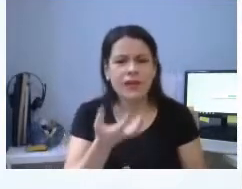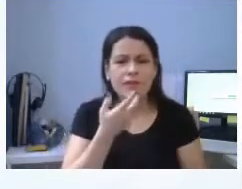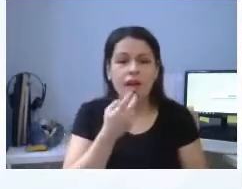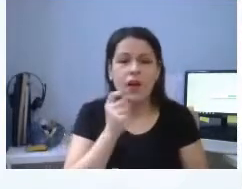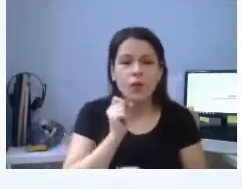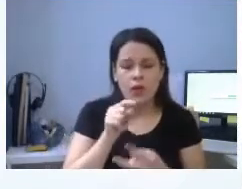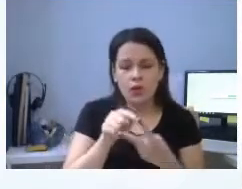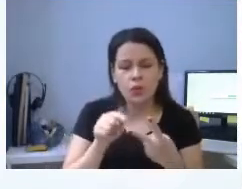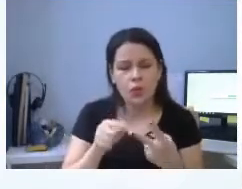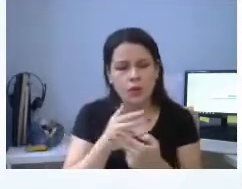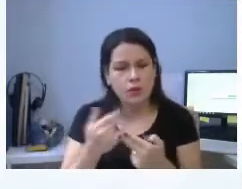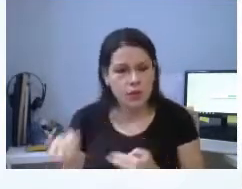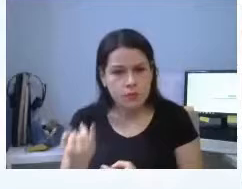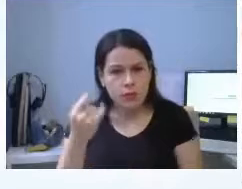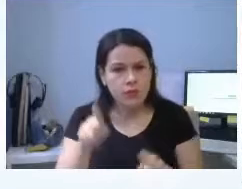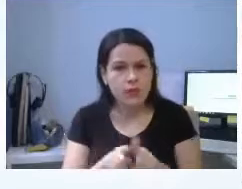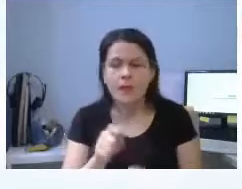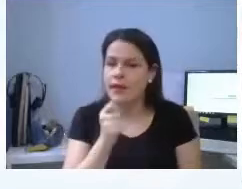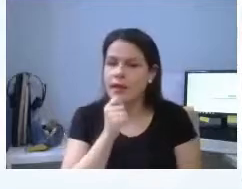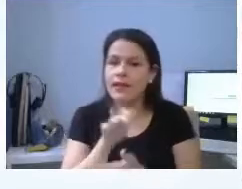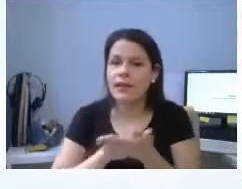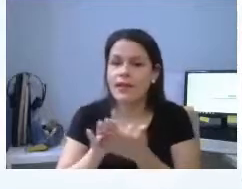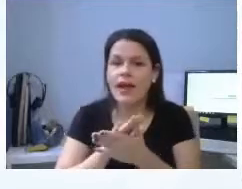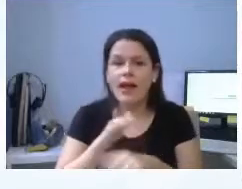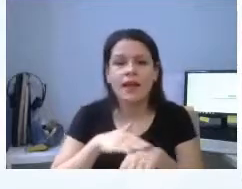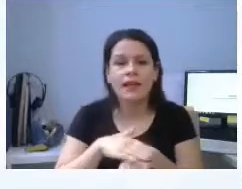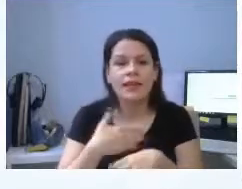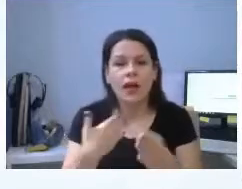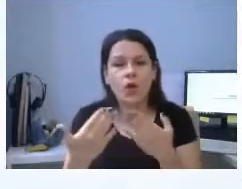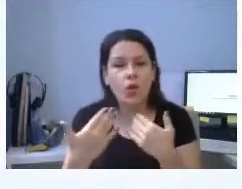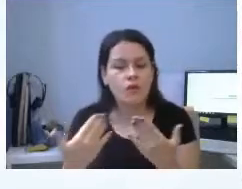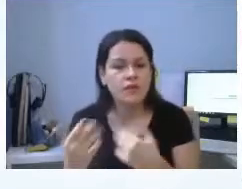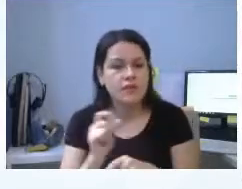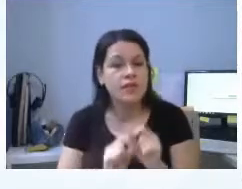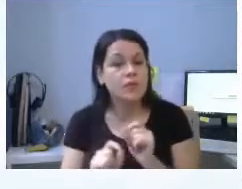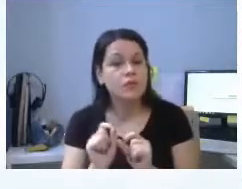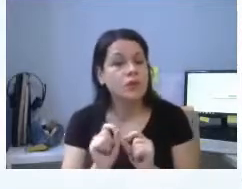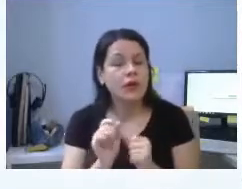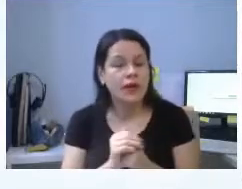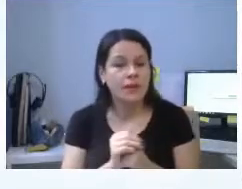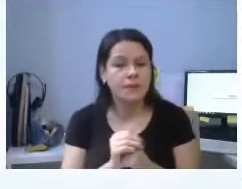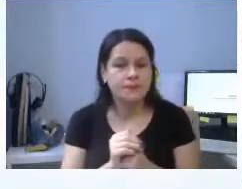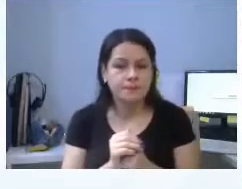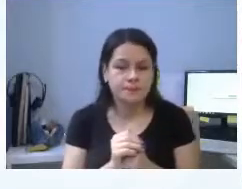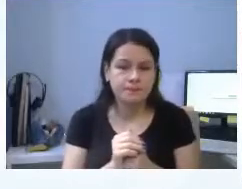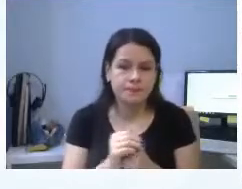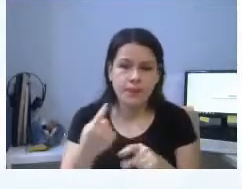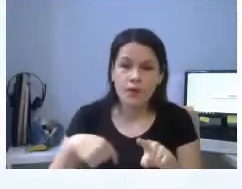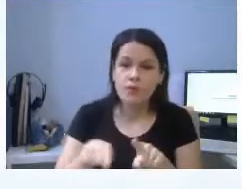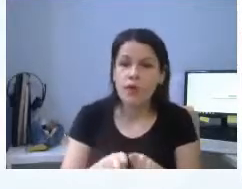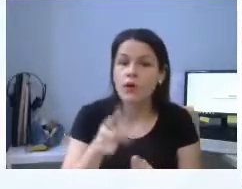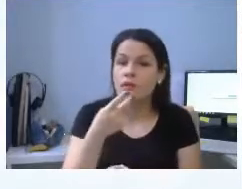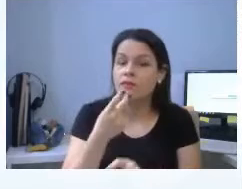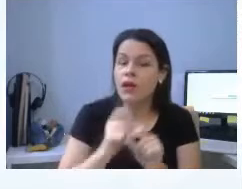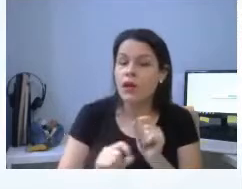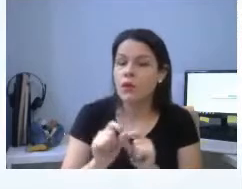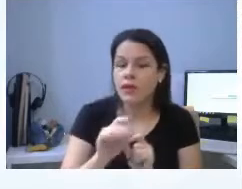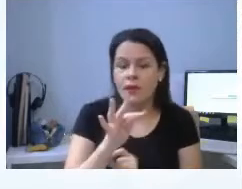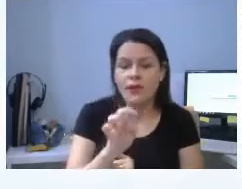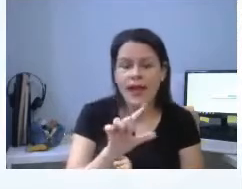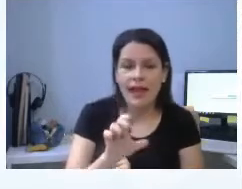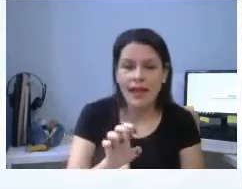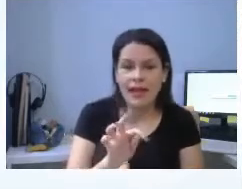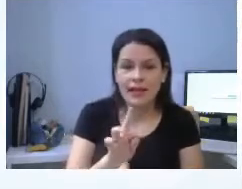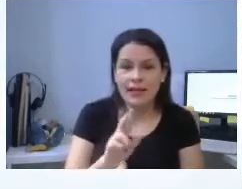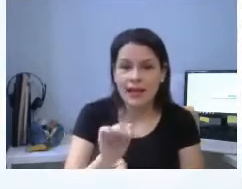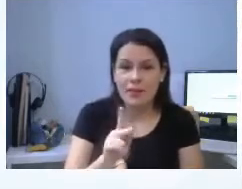2 pontos importantes ainda que nós não comentamos da nota, né? Volto a frisar que o teletrabalho na